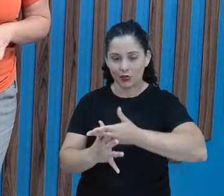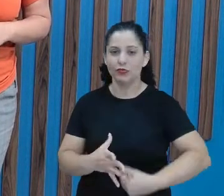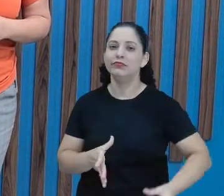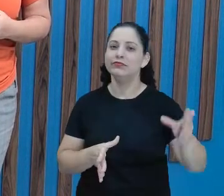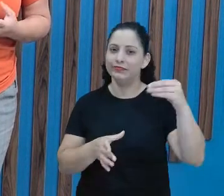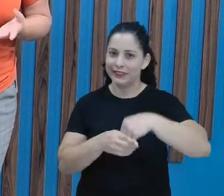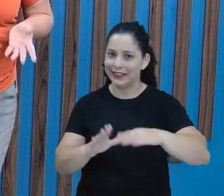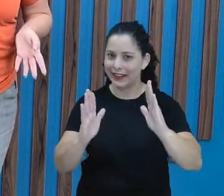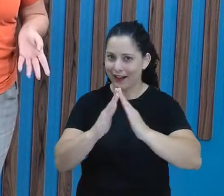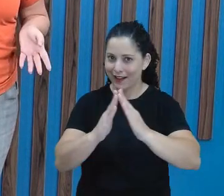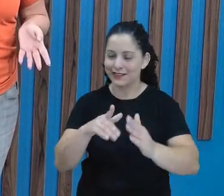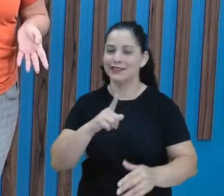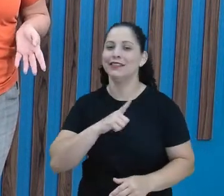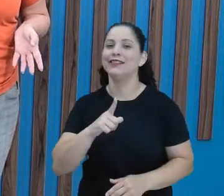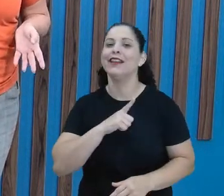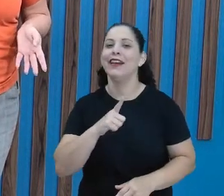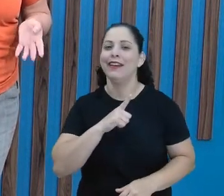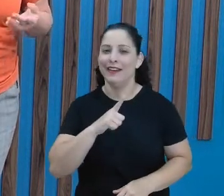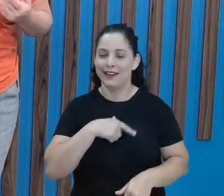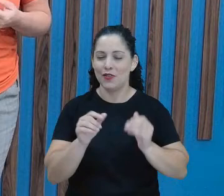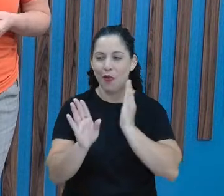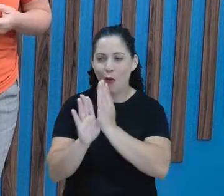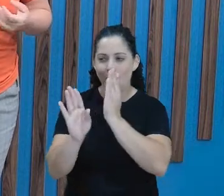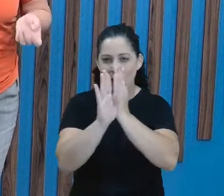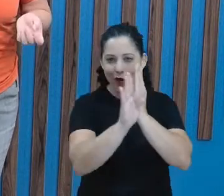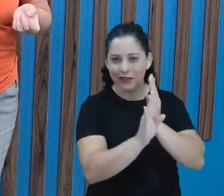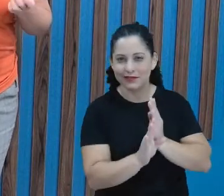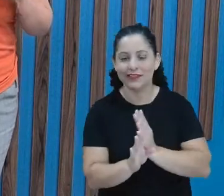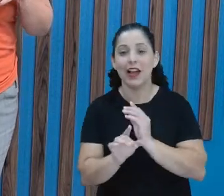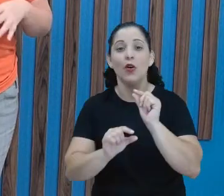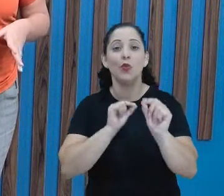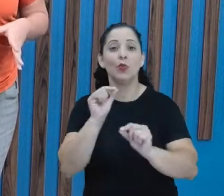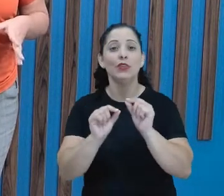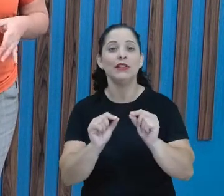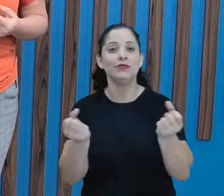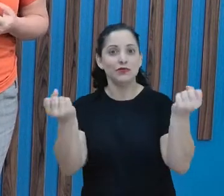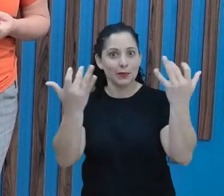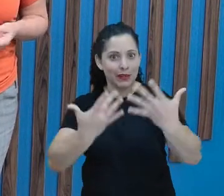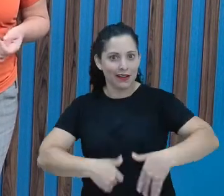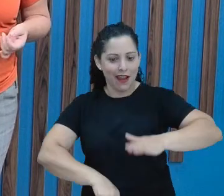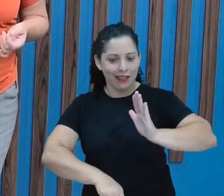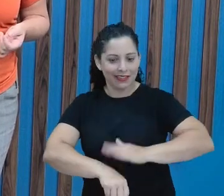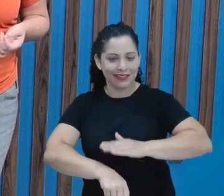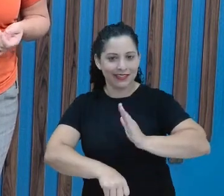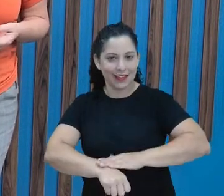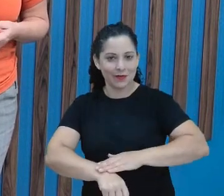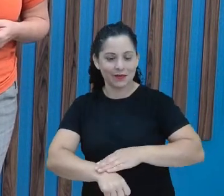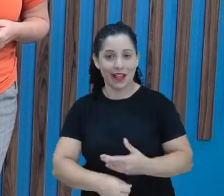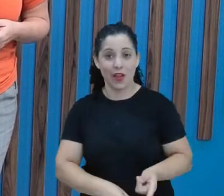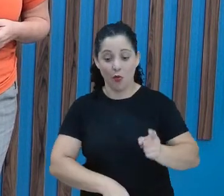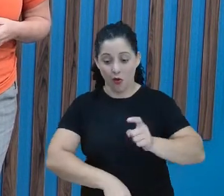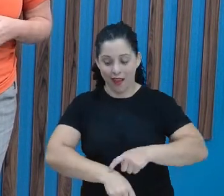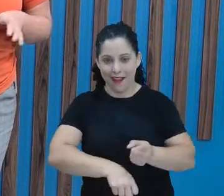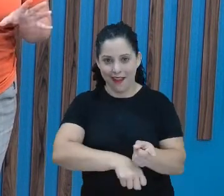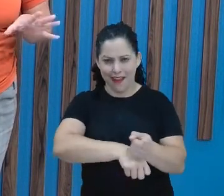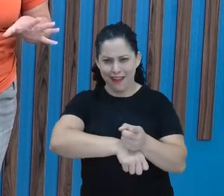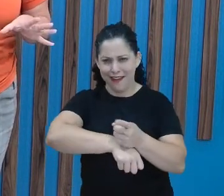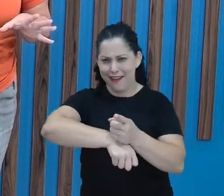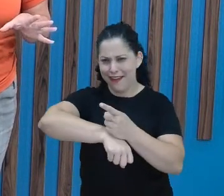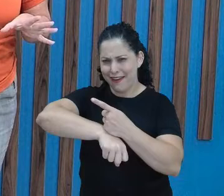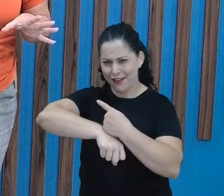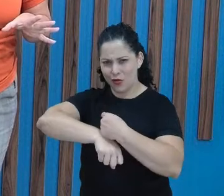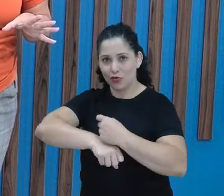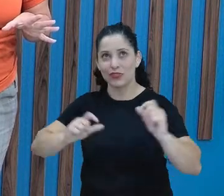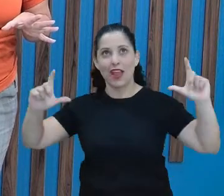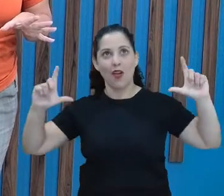casas nós encontramos esses objetos que contam o tempo, como aí o relógio, aquele relógio